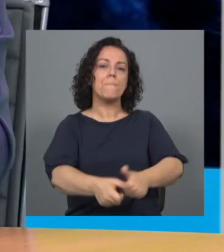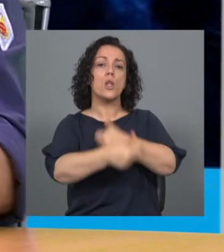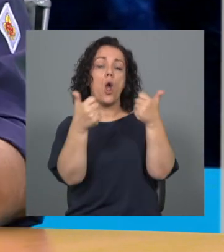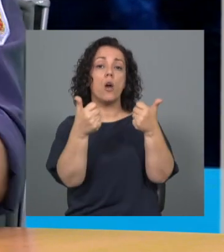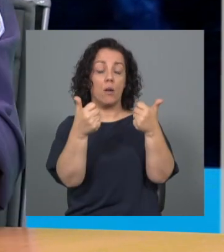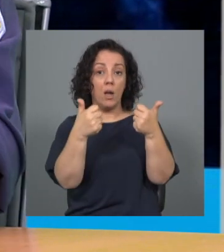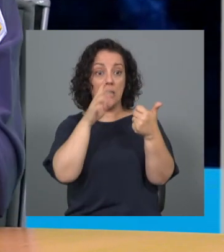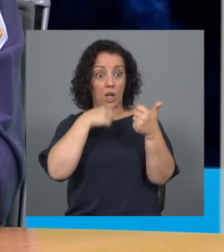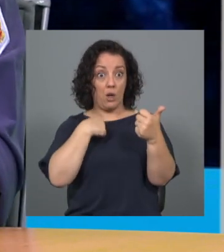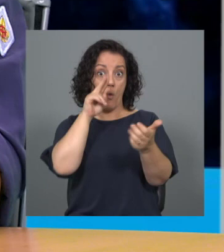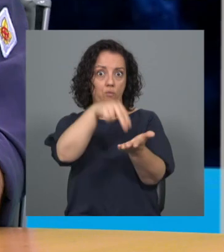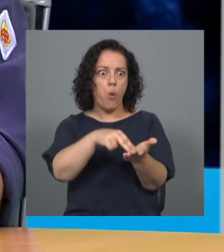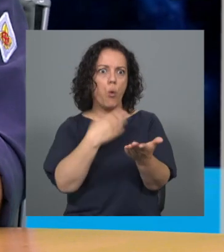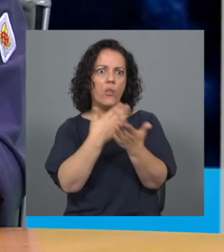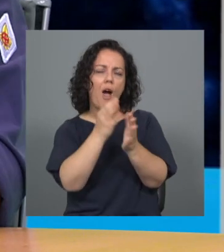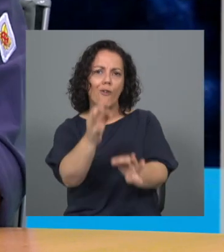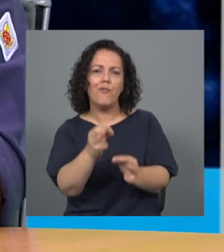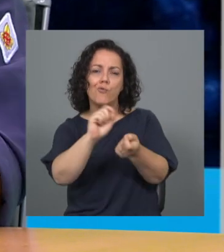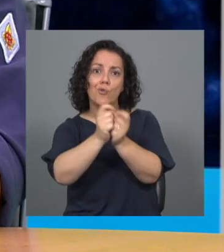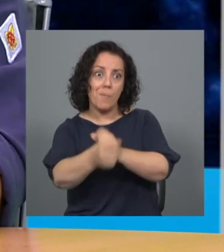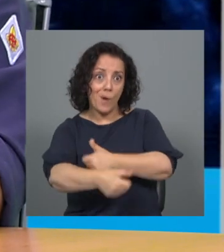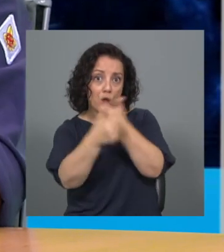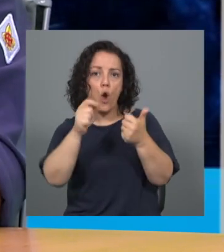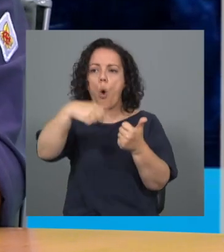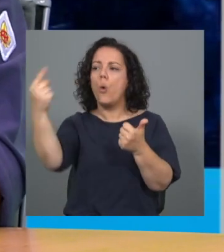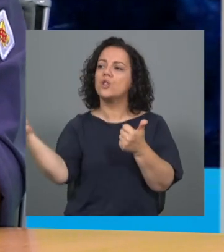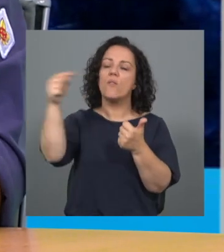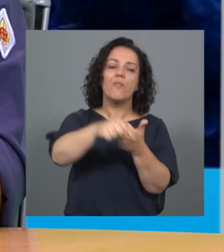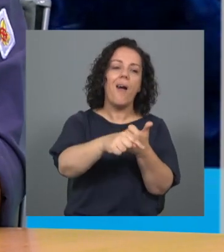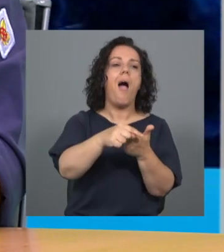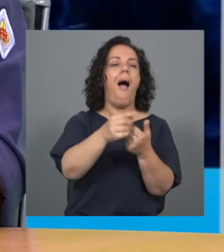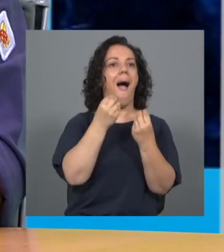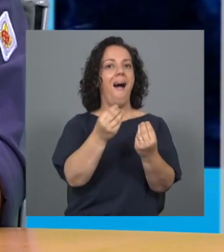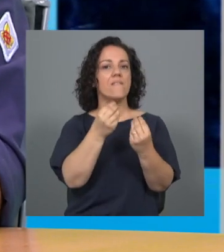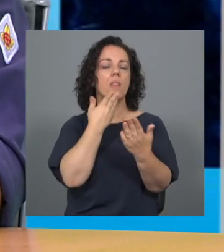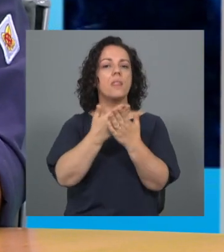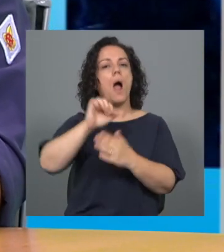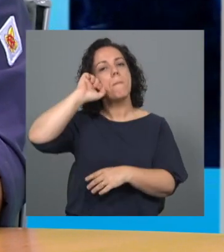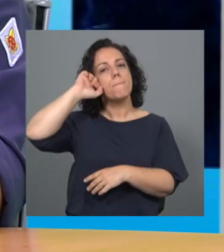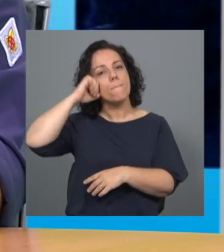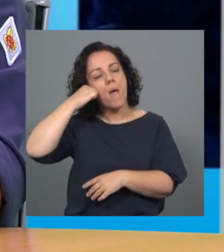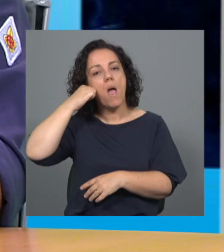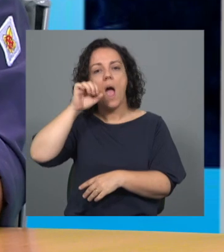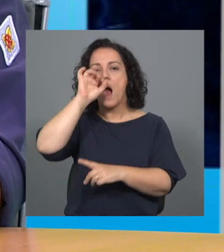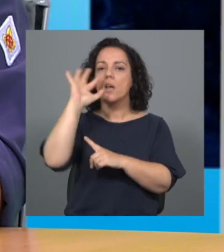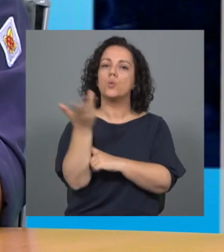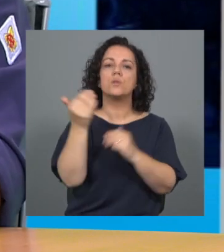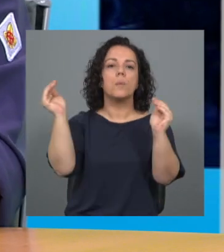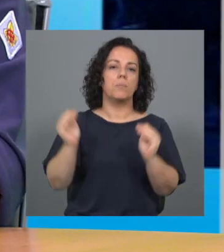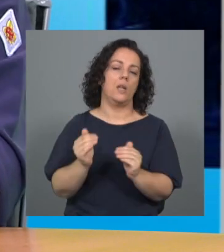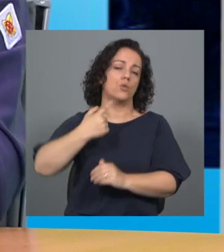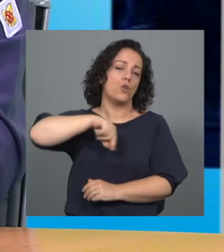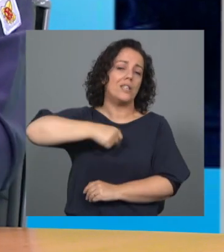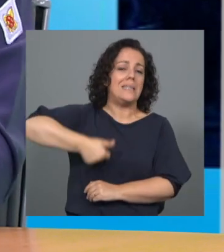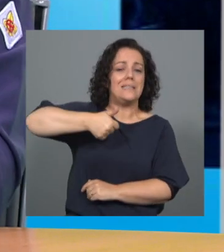o espaço e outros poderão usufruir e a natureza não será tão martirizada com essa utilização. Portanto, é isto que nos interessa fazer, é isto que nos interessa transmitir